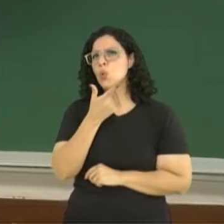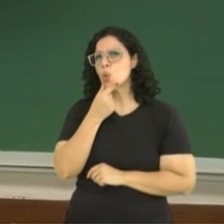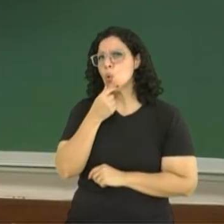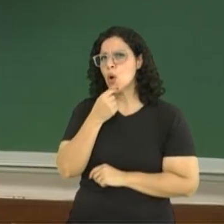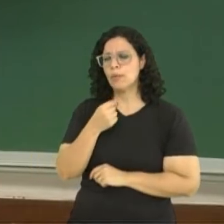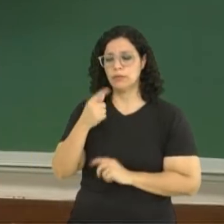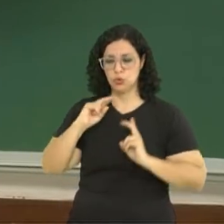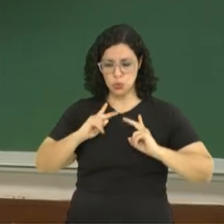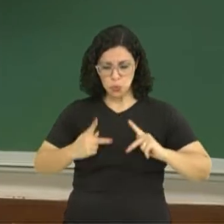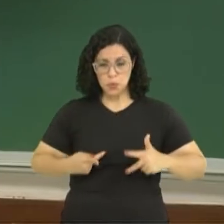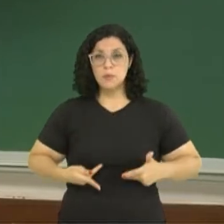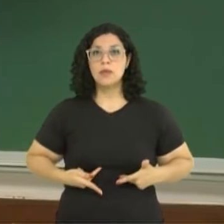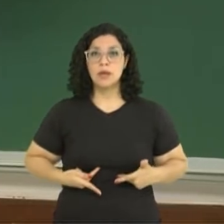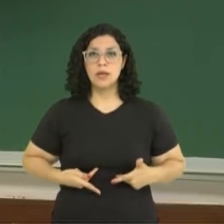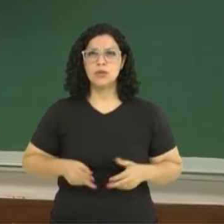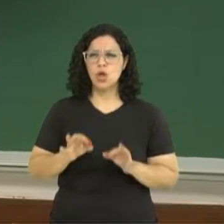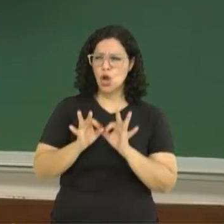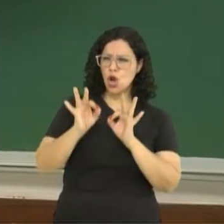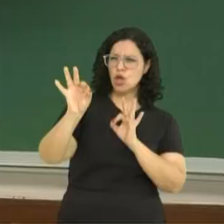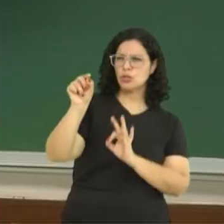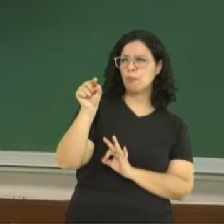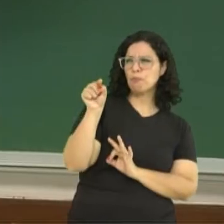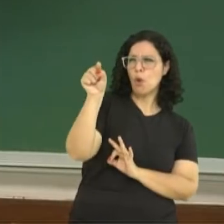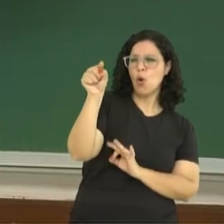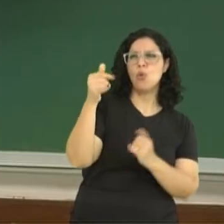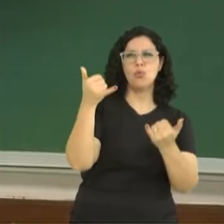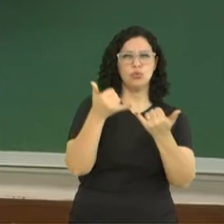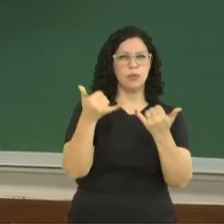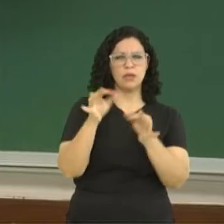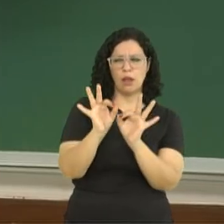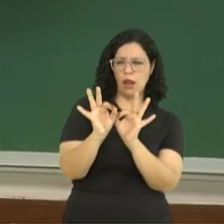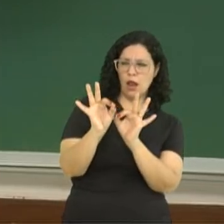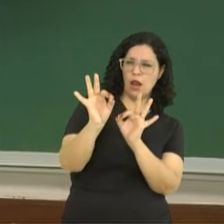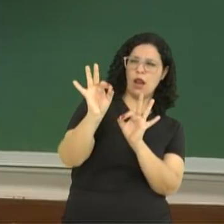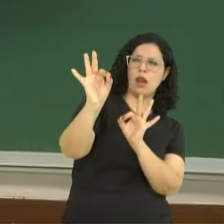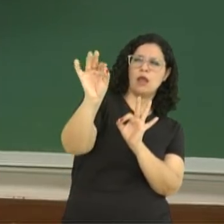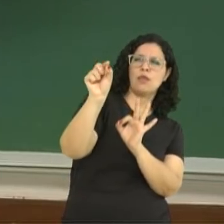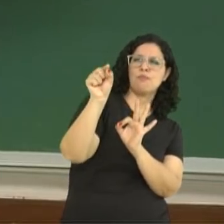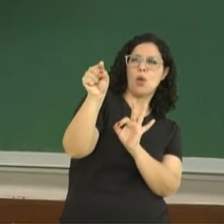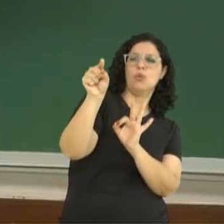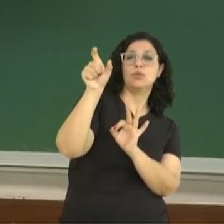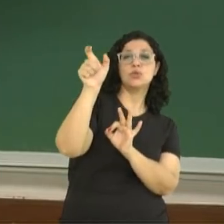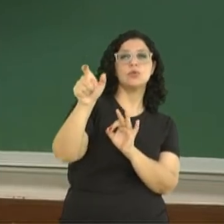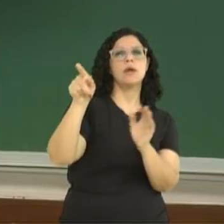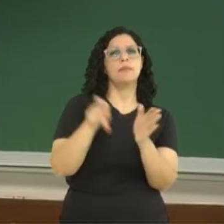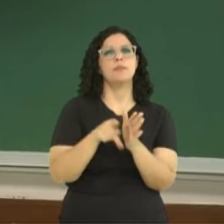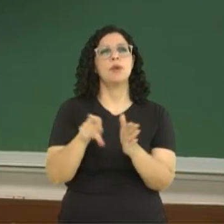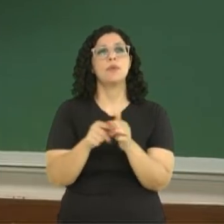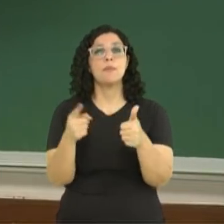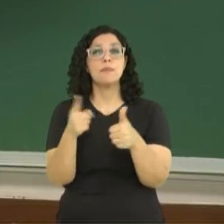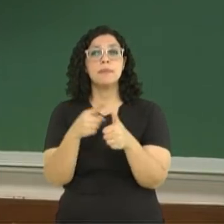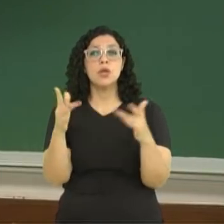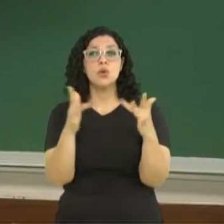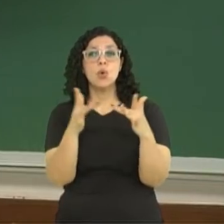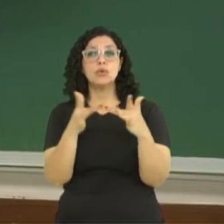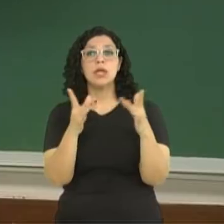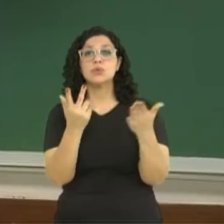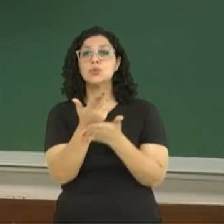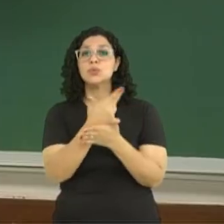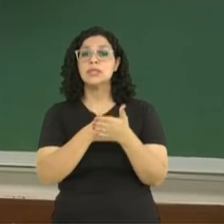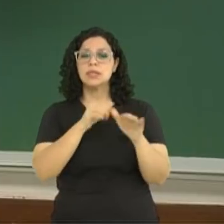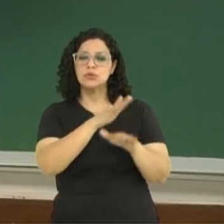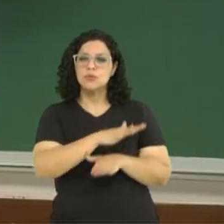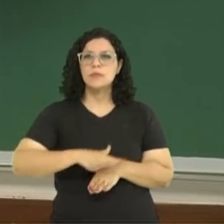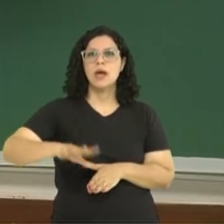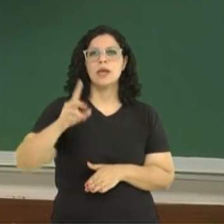O que é um homem? Quando você vê um homem lá longe, ele é um pequeno ponto, uma coisinha bem pequenininha. E o ponto Porque o homem é o primeiro contato gráfico numa superfície. Quando